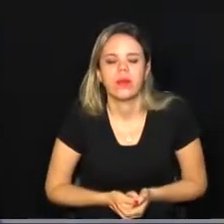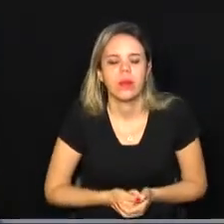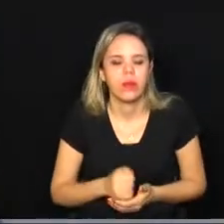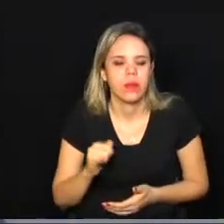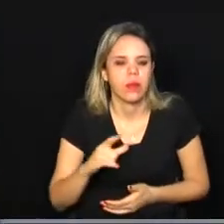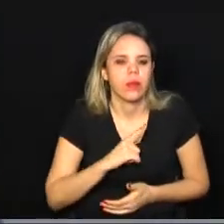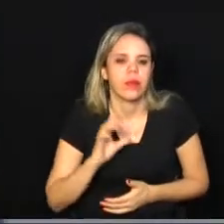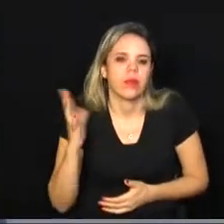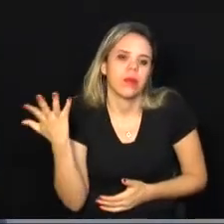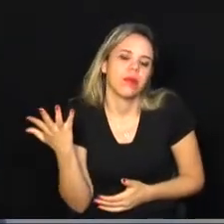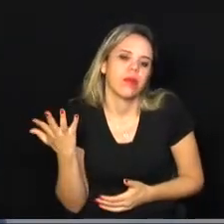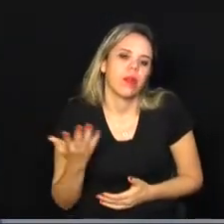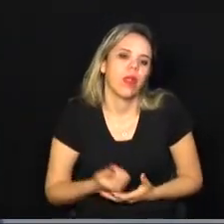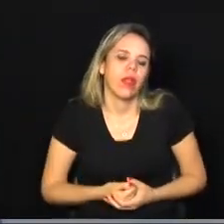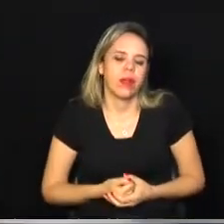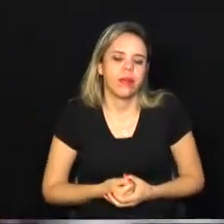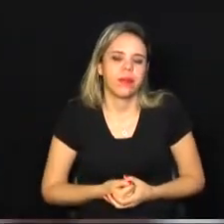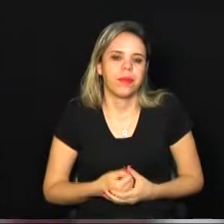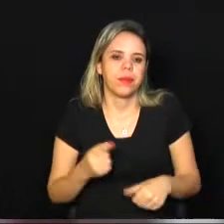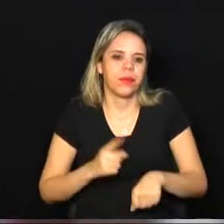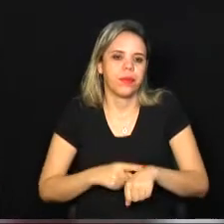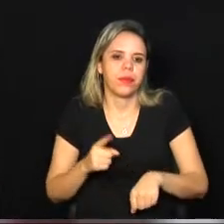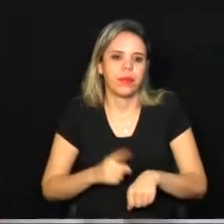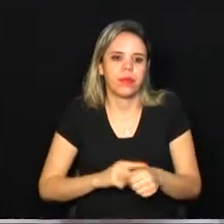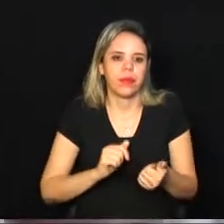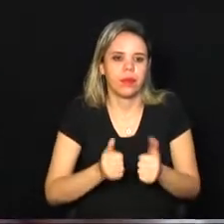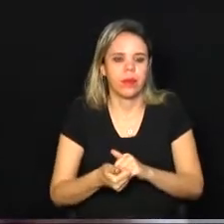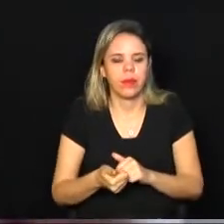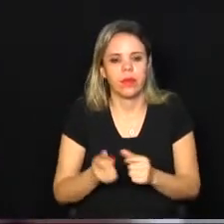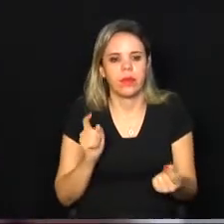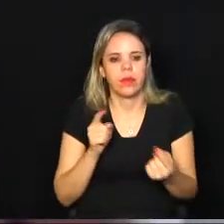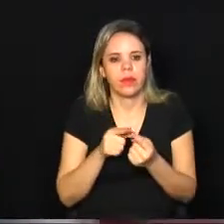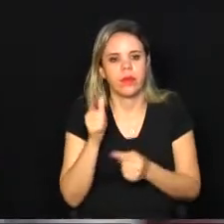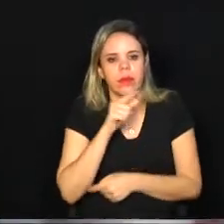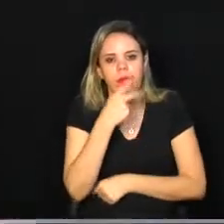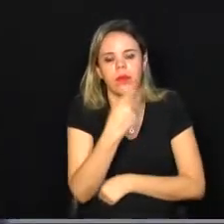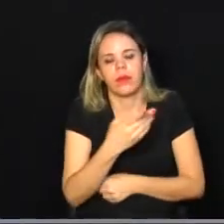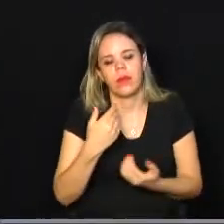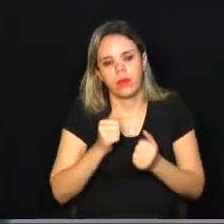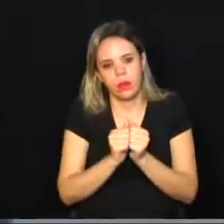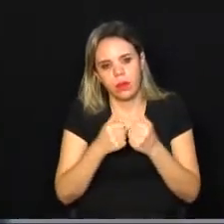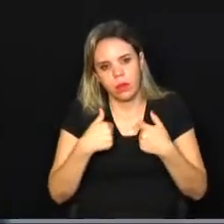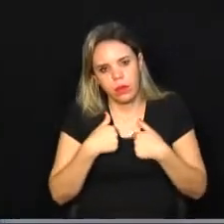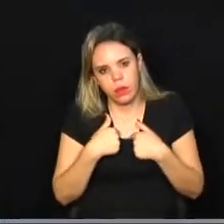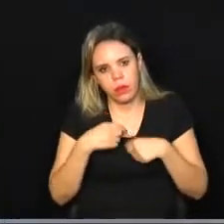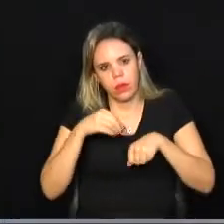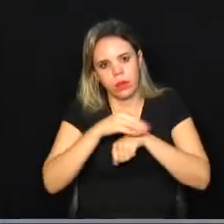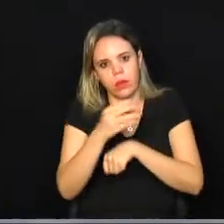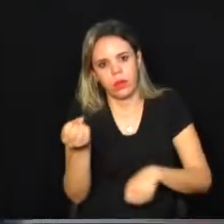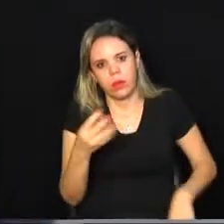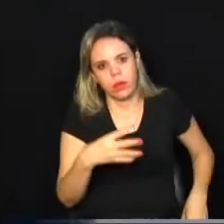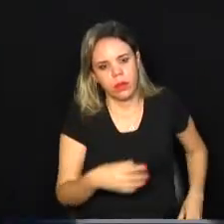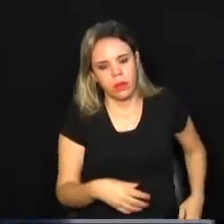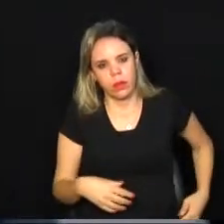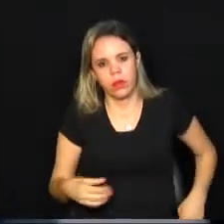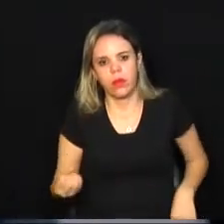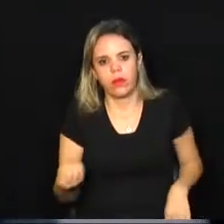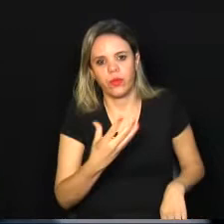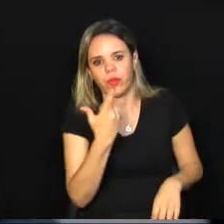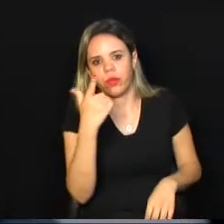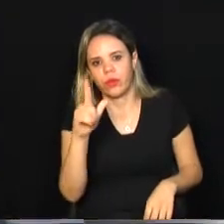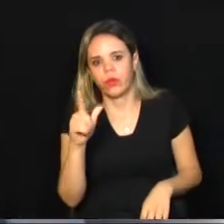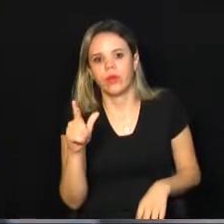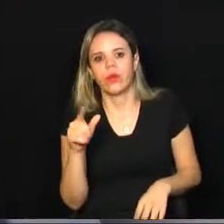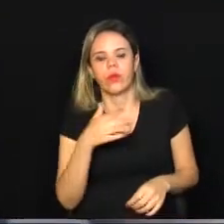tem acontecido? A partir do momento que o atleta atinge o objetivo comigo, ele traz um novo, ele traz mais um ponto